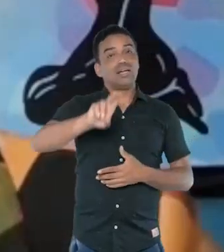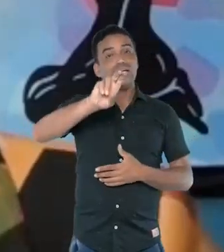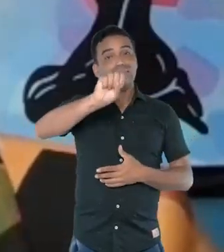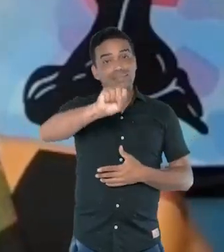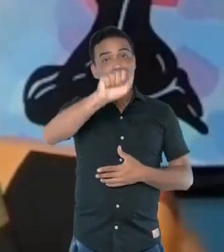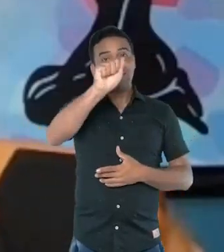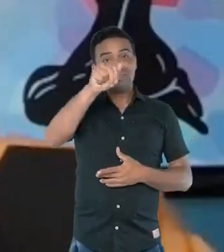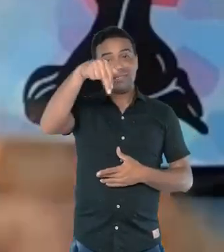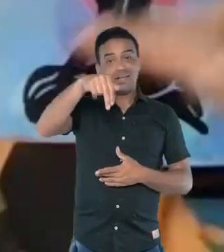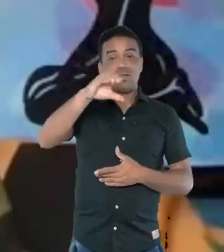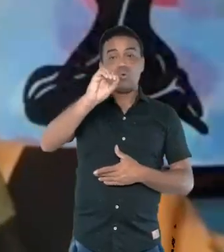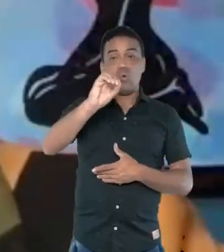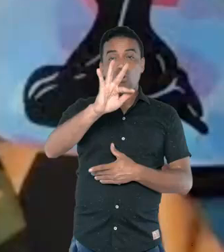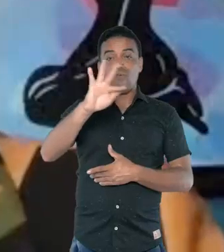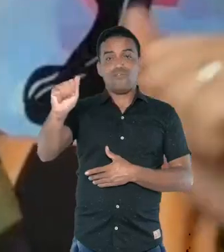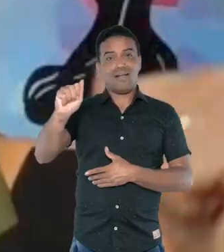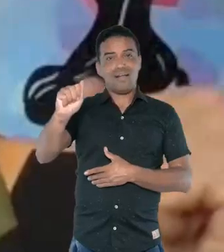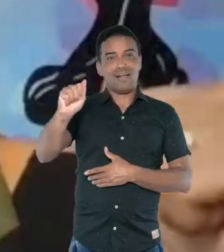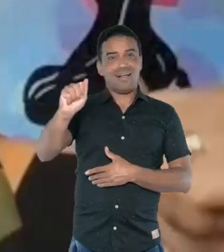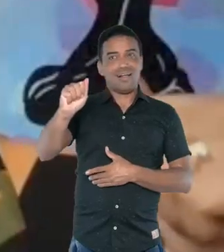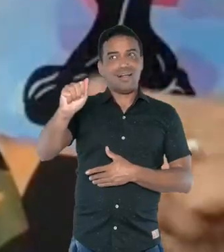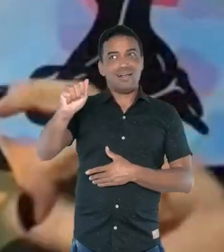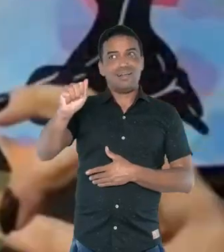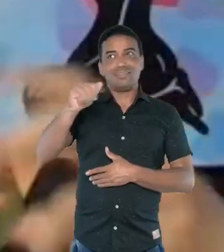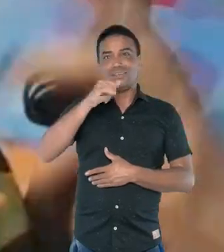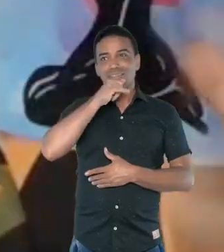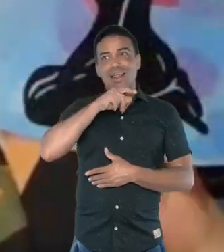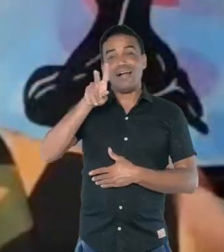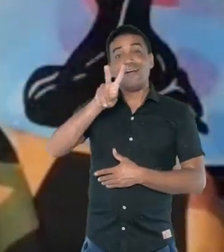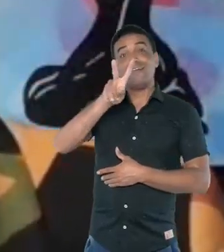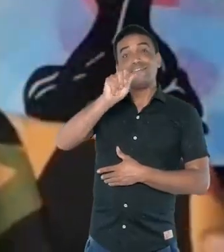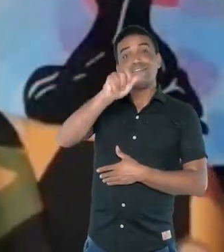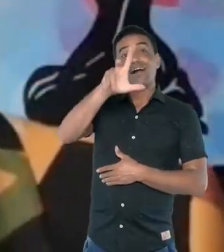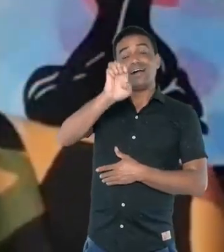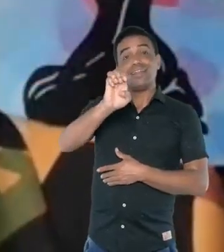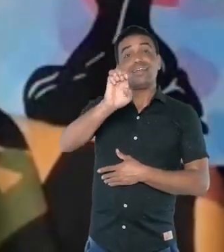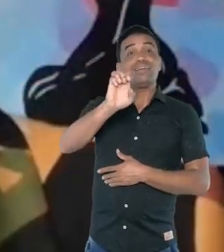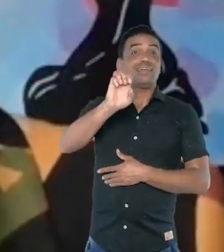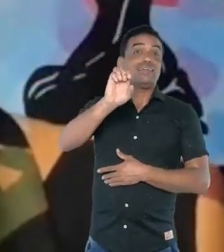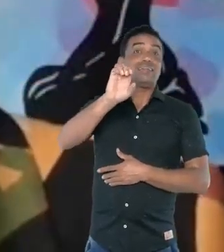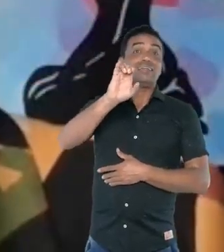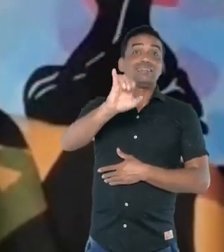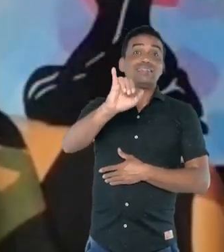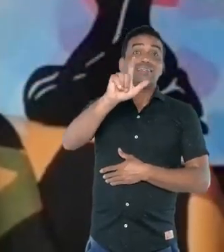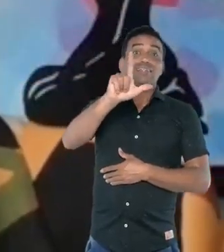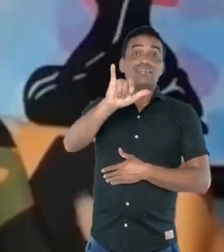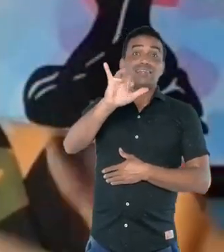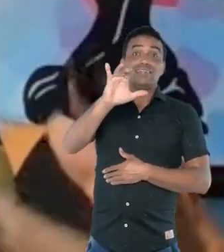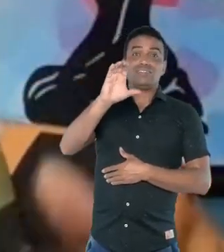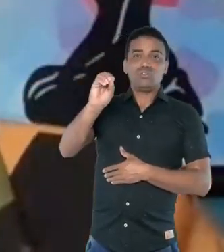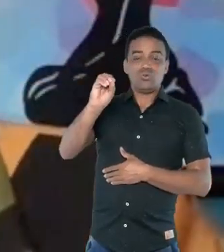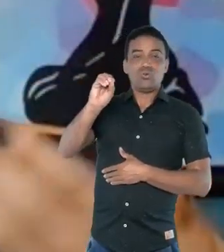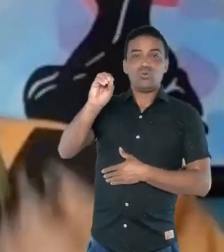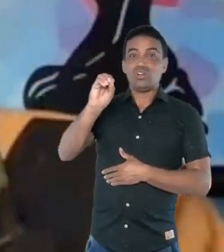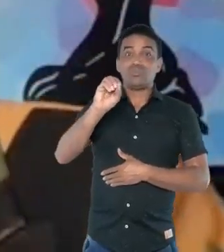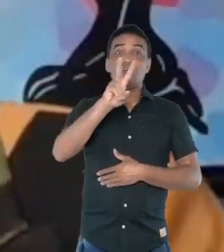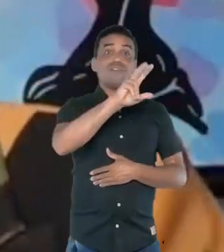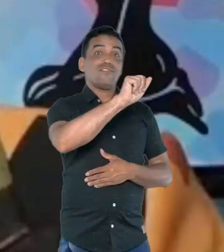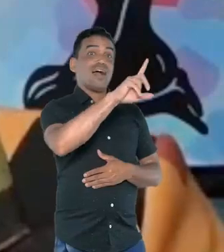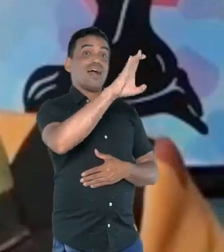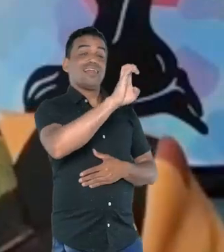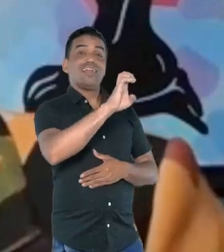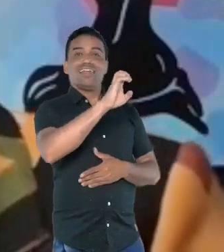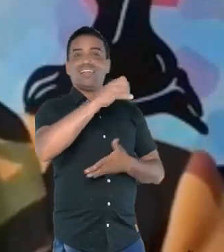esse módulo, então, ao invés de ir lá para o Vale do Silício, a gente foi para o Vale do Dendê, para poder recuperar